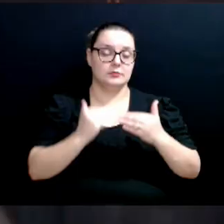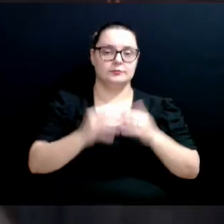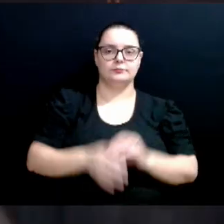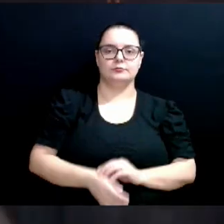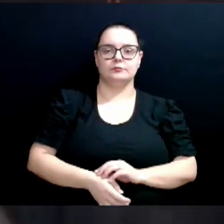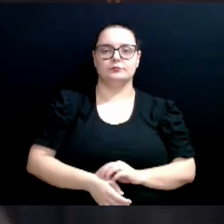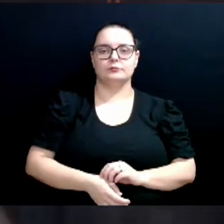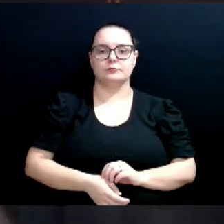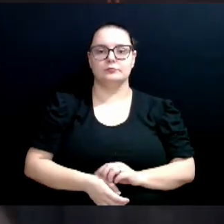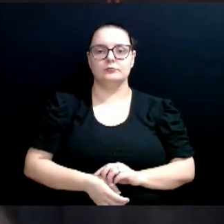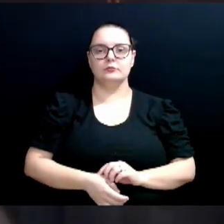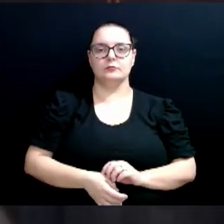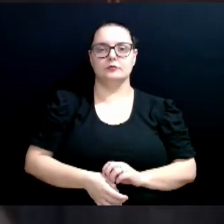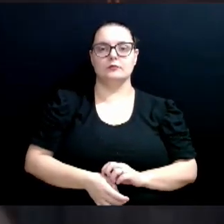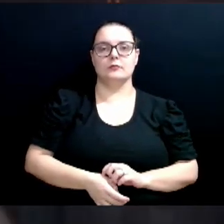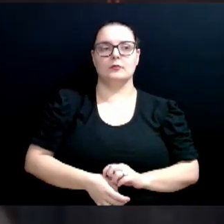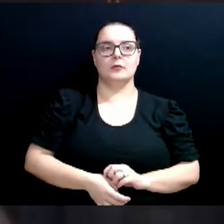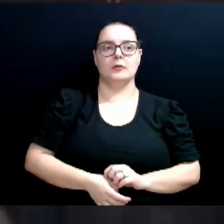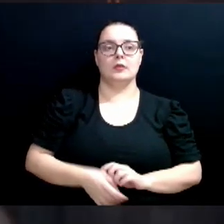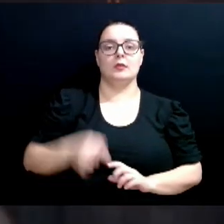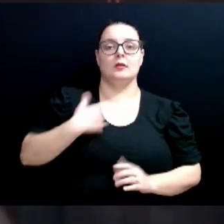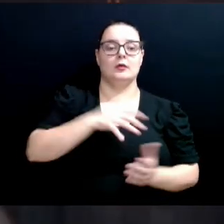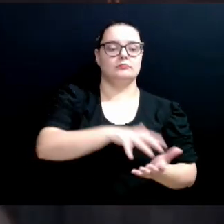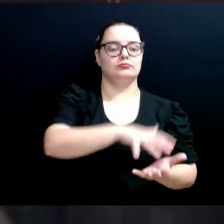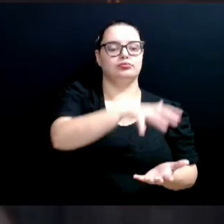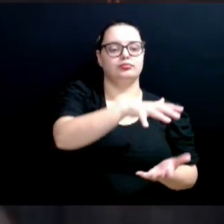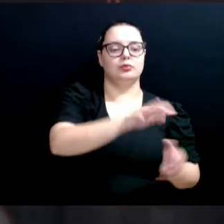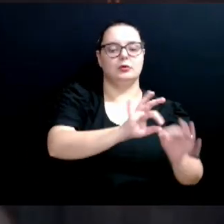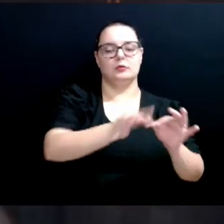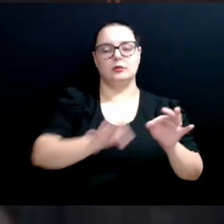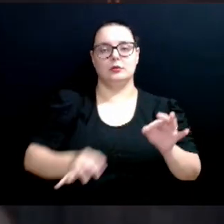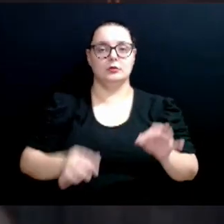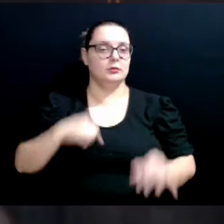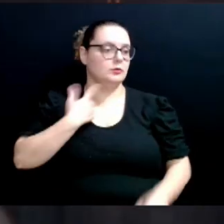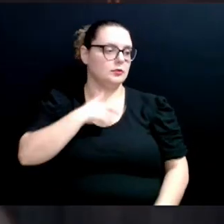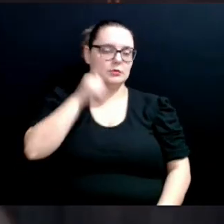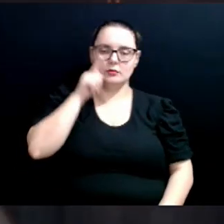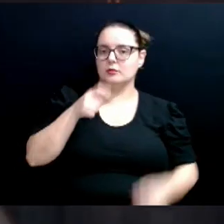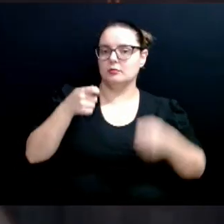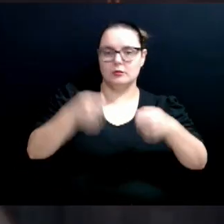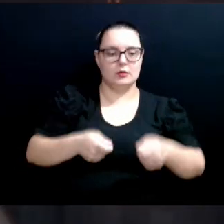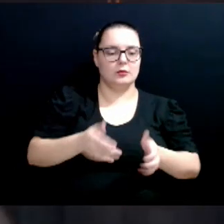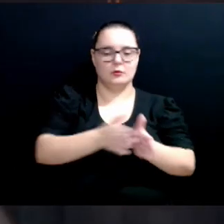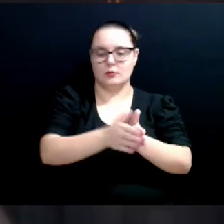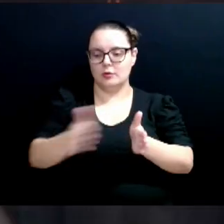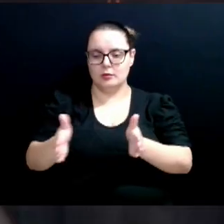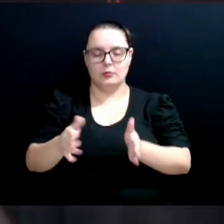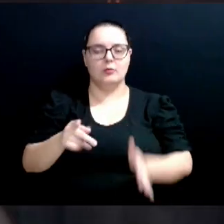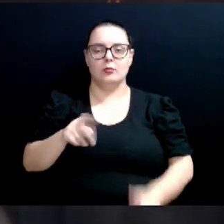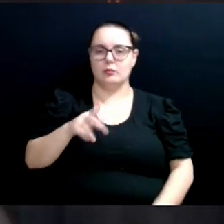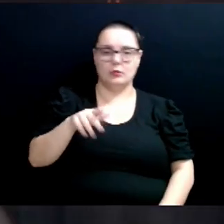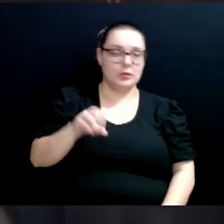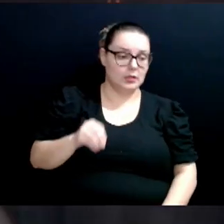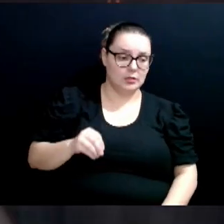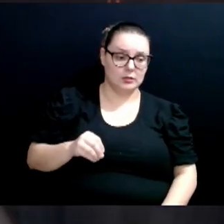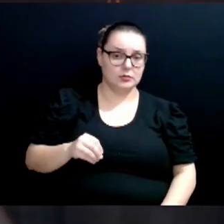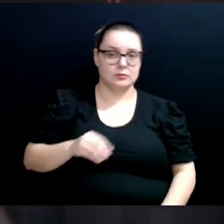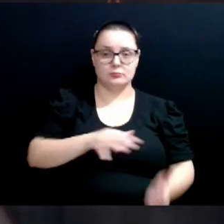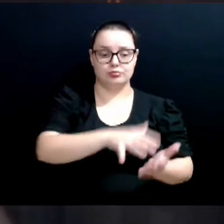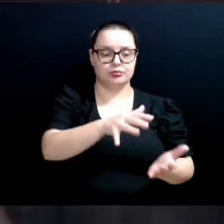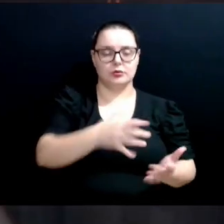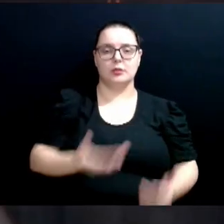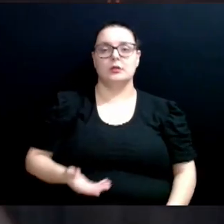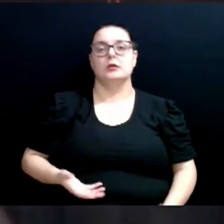com todas essas demandas aqui, eu não vou conseguir, a gente não vai conseguir cumprir o prazo dessas demandas aqui, então antecipadamente eu queria alinhar